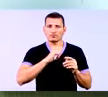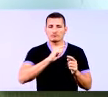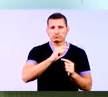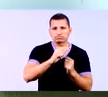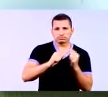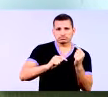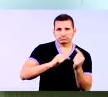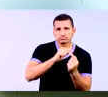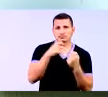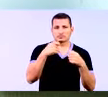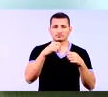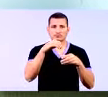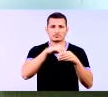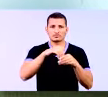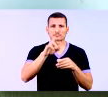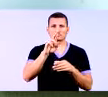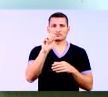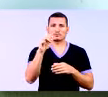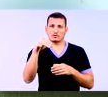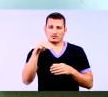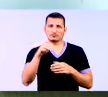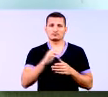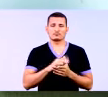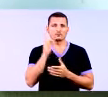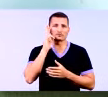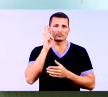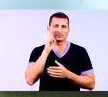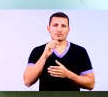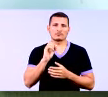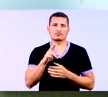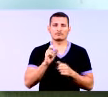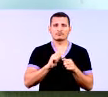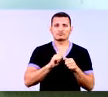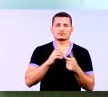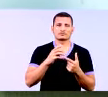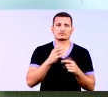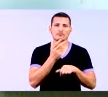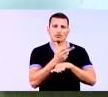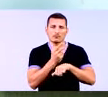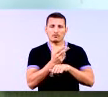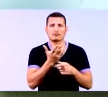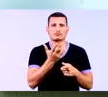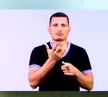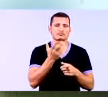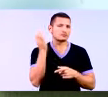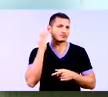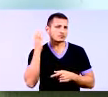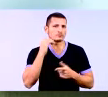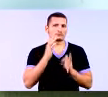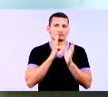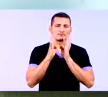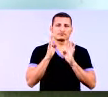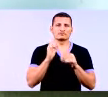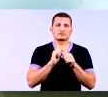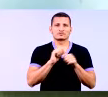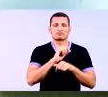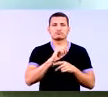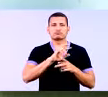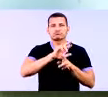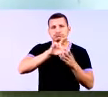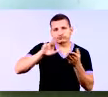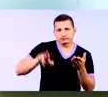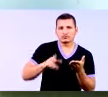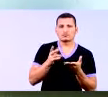que estar na memória. Por isso que lembra quando eu vou fazer, ouvir música, assistir filme, vou para o Face, vou fazer aquele monte de coisa ao mesmo tempo, às vezes o